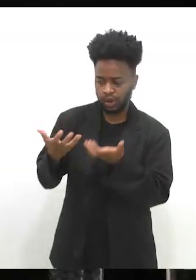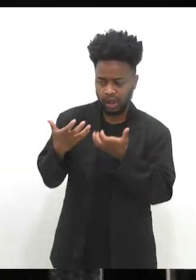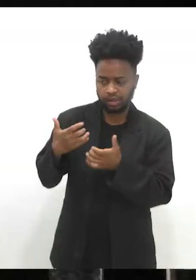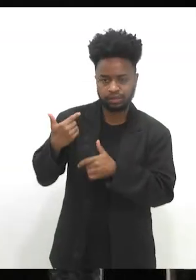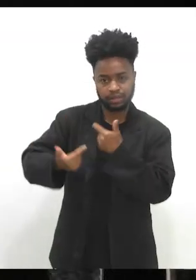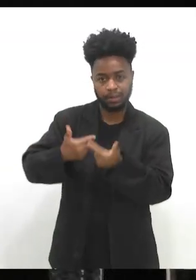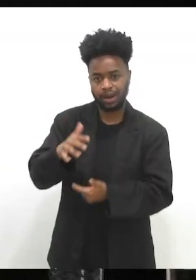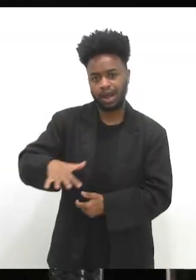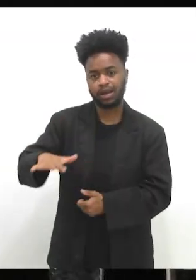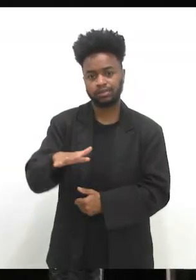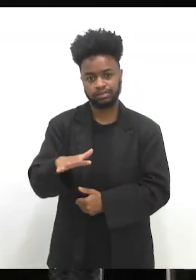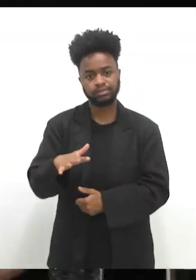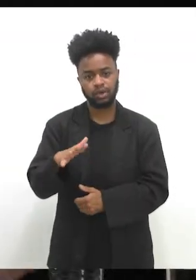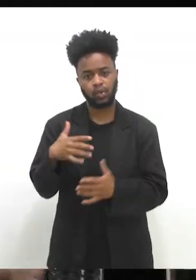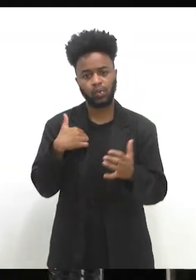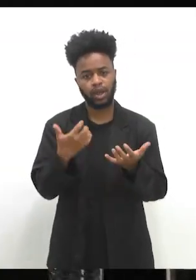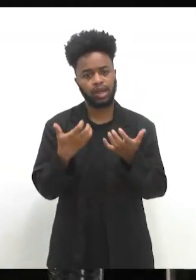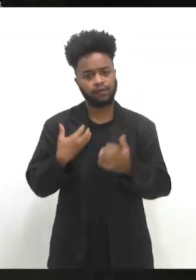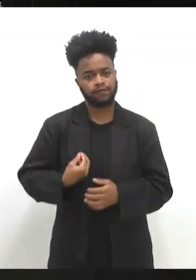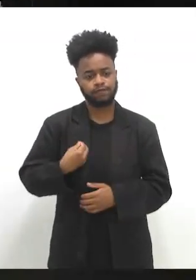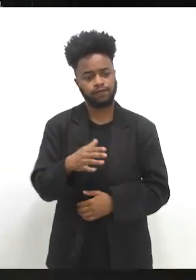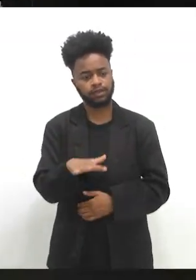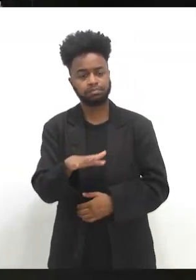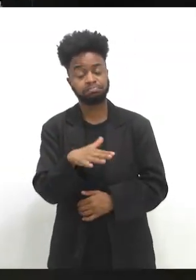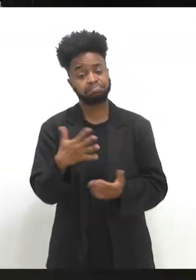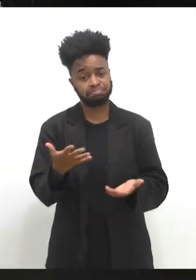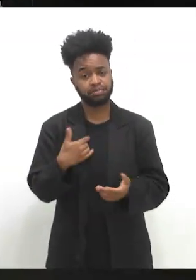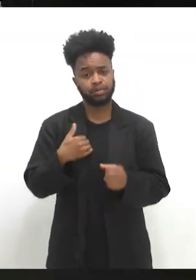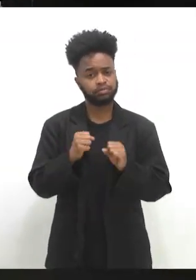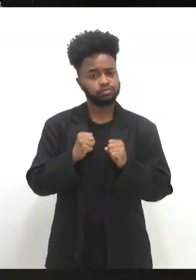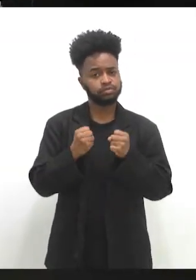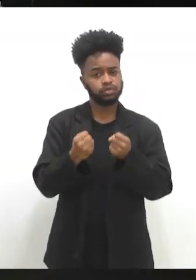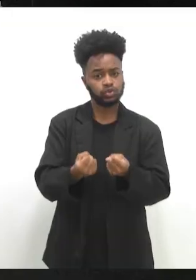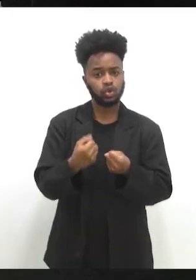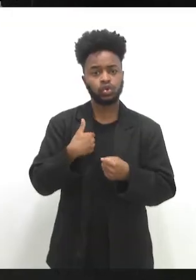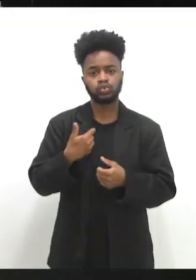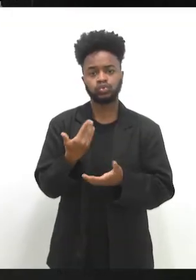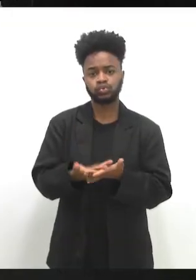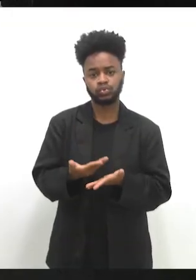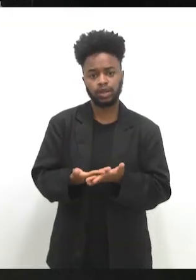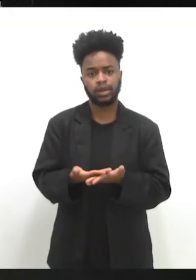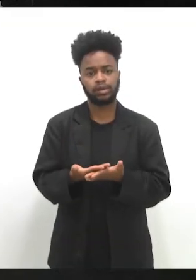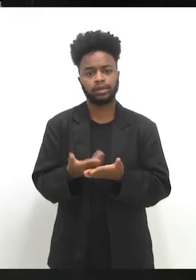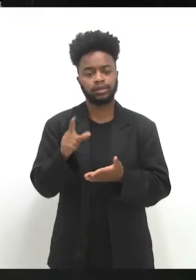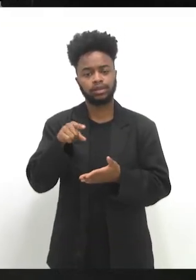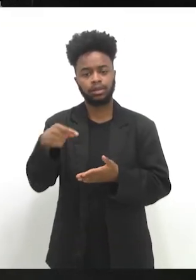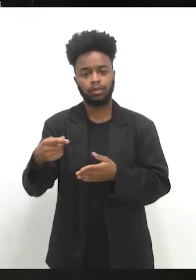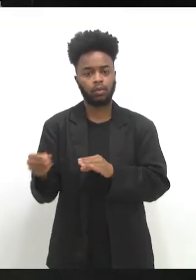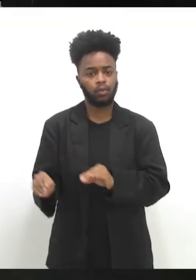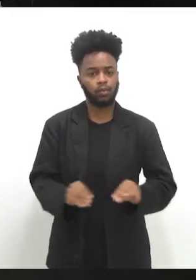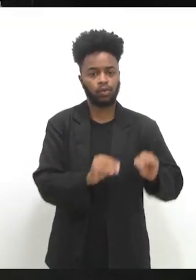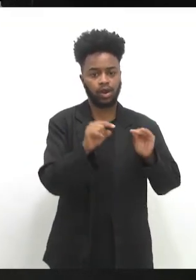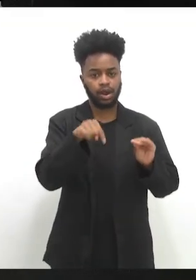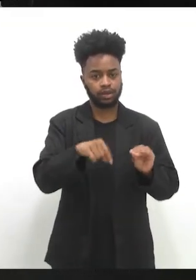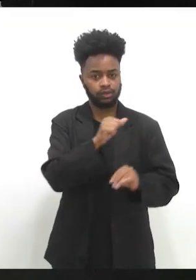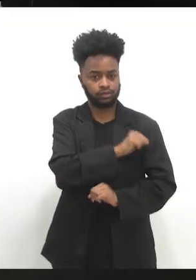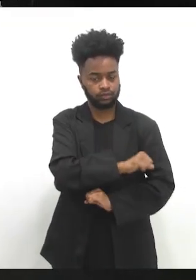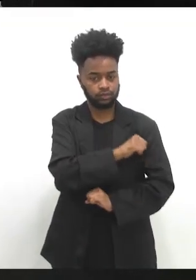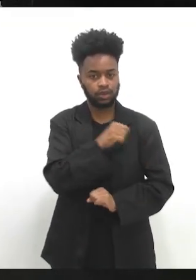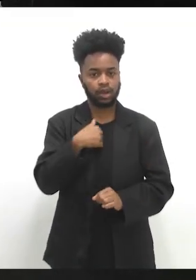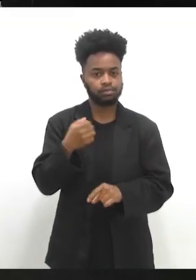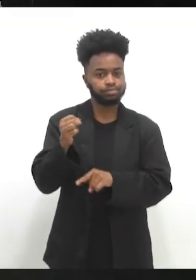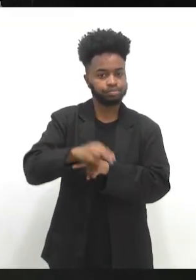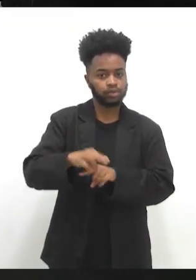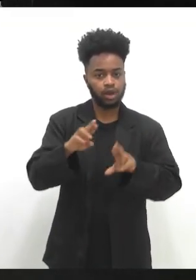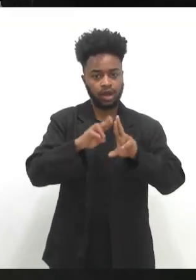falei, eu quero ser maestro, é o que eu quero fazer para minha vida. E aí eu fui correndo atrás, então eu estudei lá e vim para cá para o Rio para fazer a FRJ,